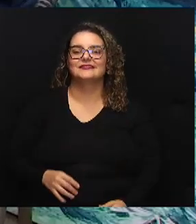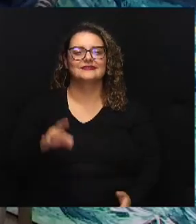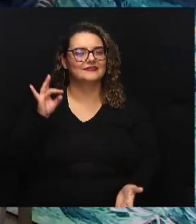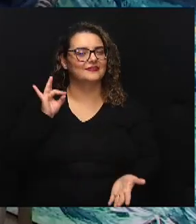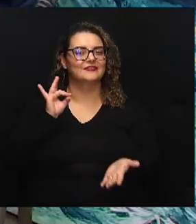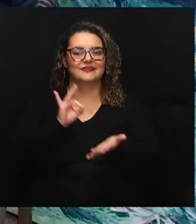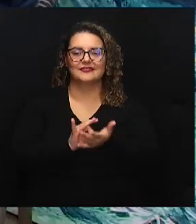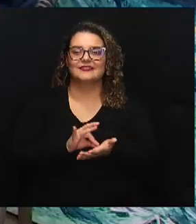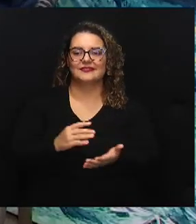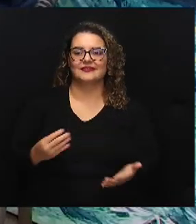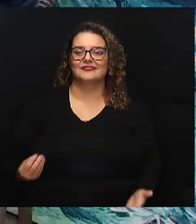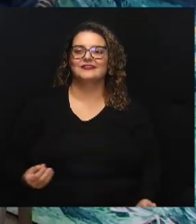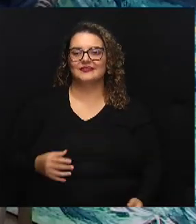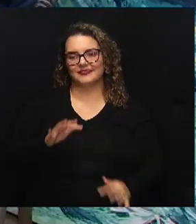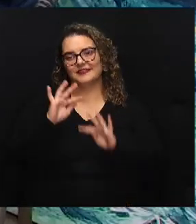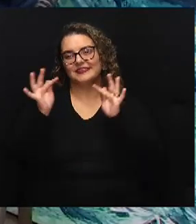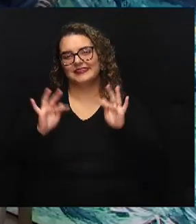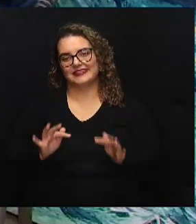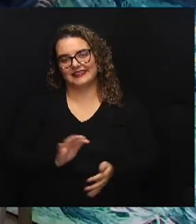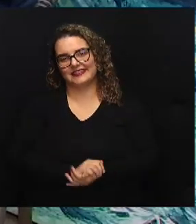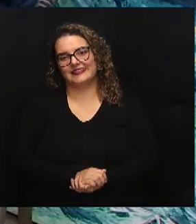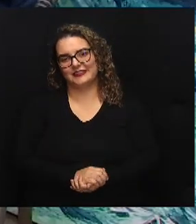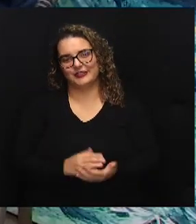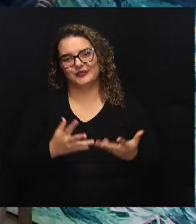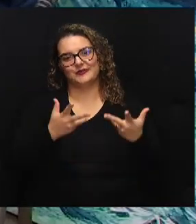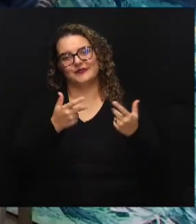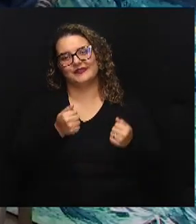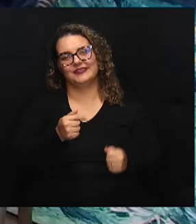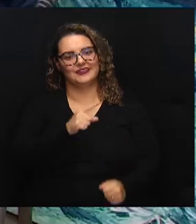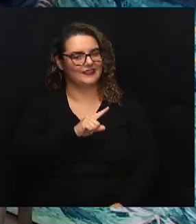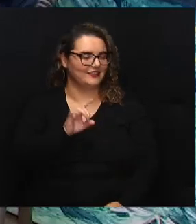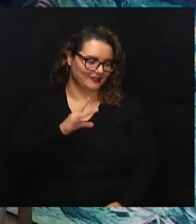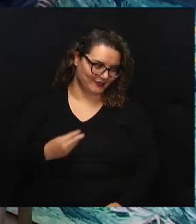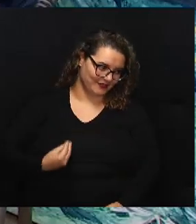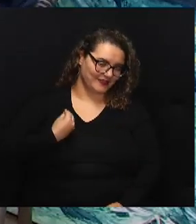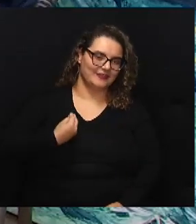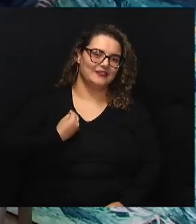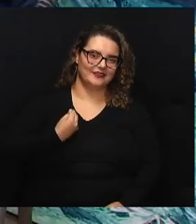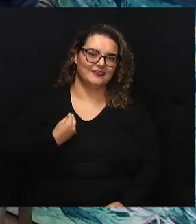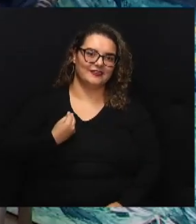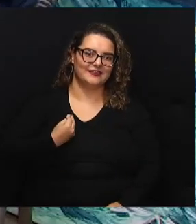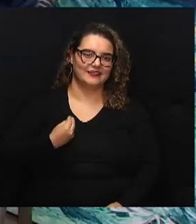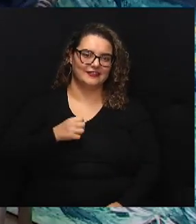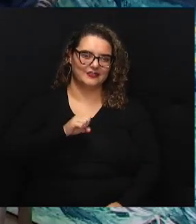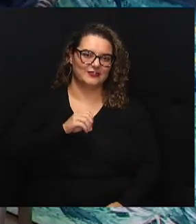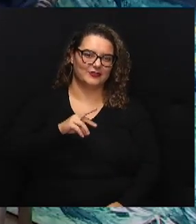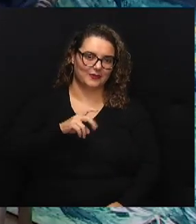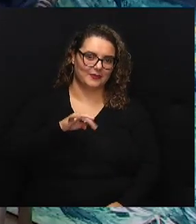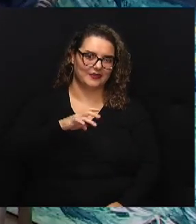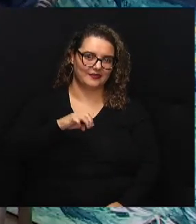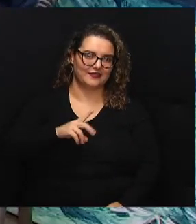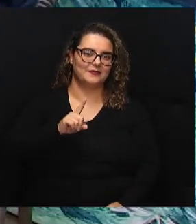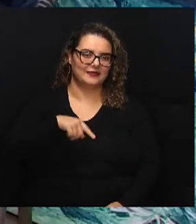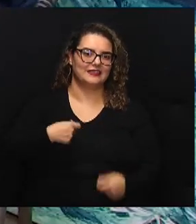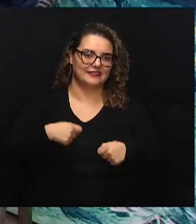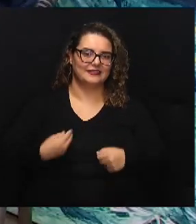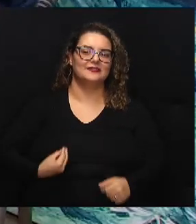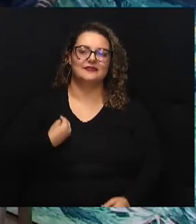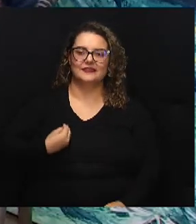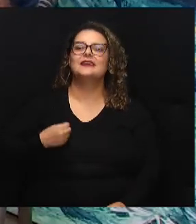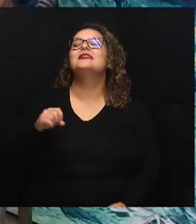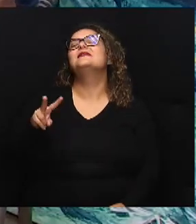autêntico, verdadeiro e feliz. Maravilhoso. Não basta viver, não basta sobreviver, tem que viver, né? Tem que